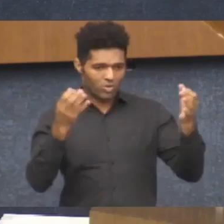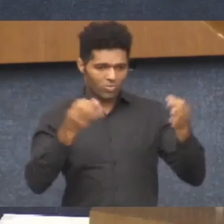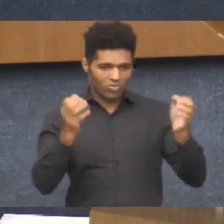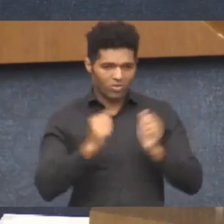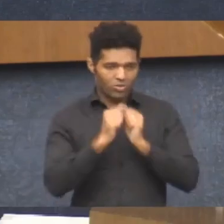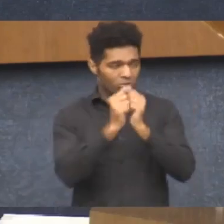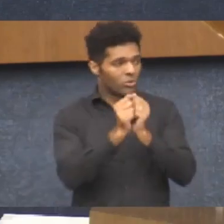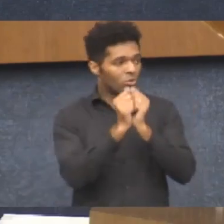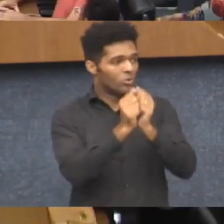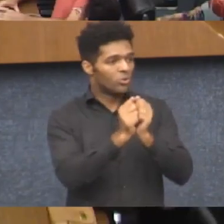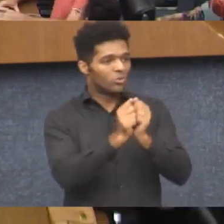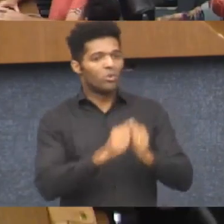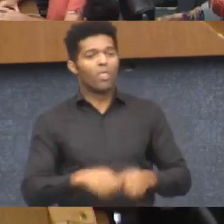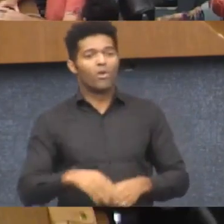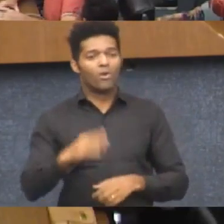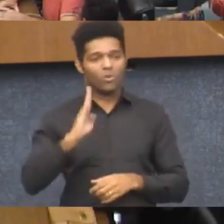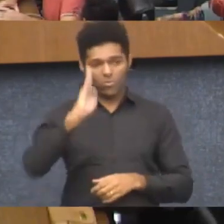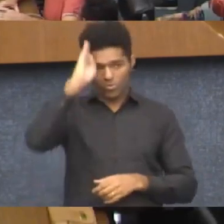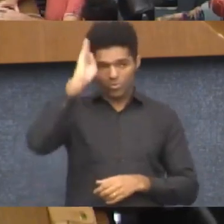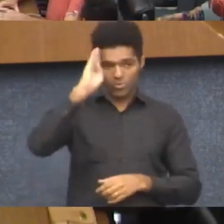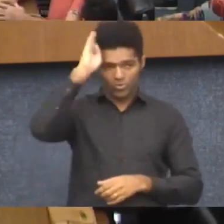Bruno. O Ederson está aí?